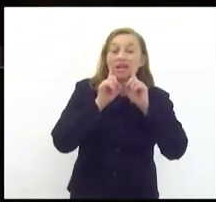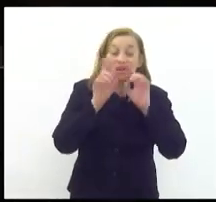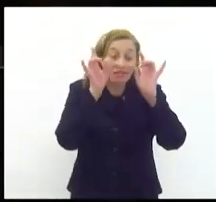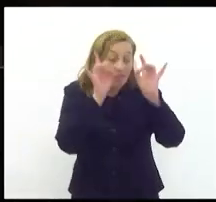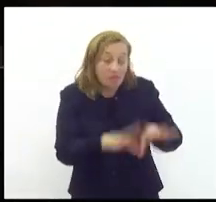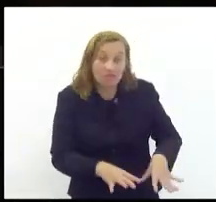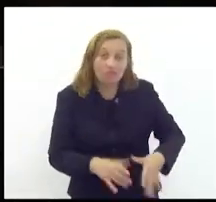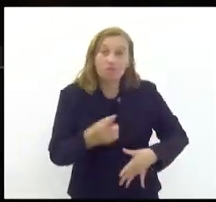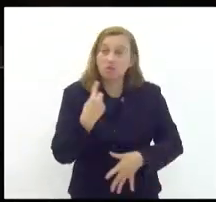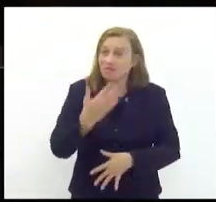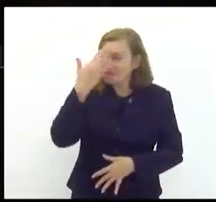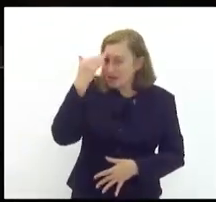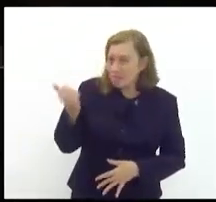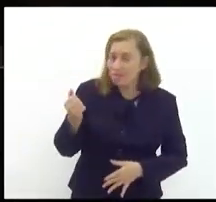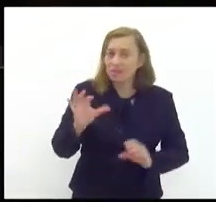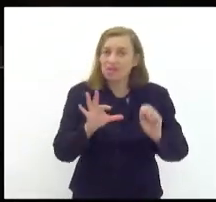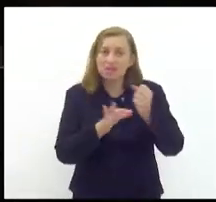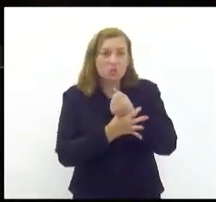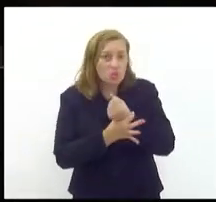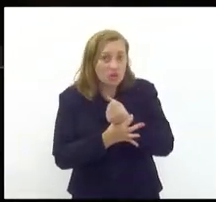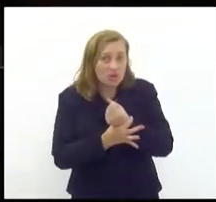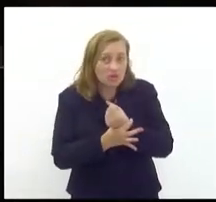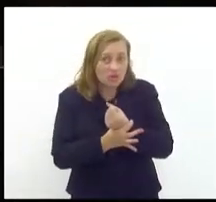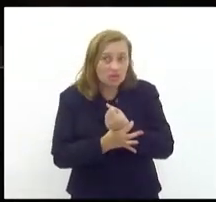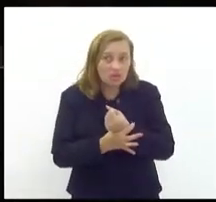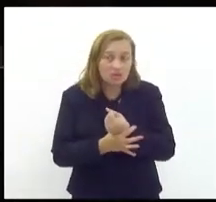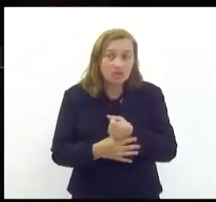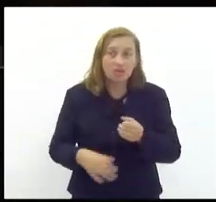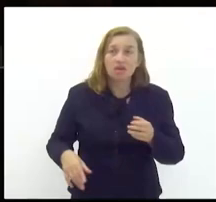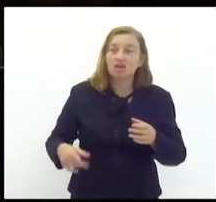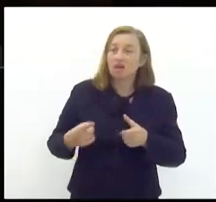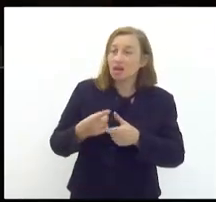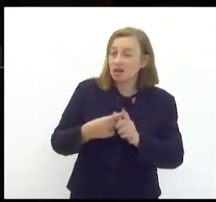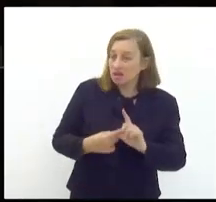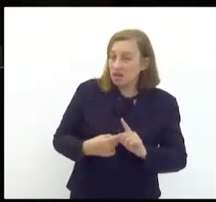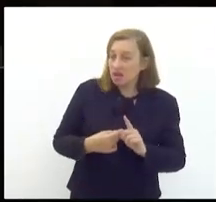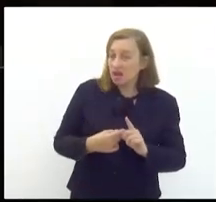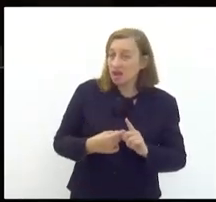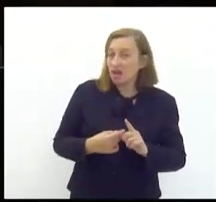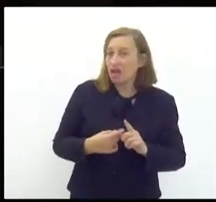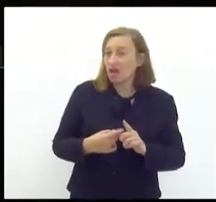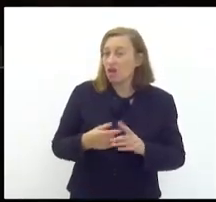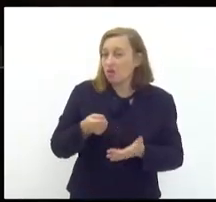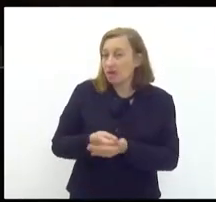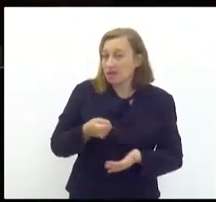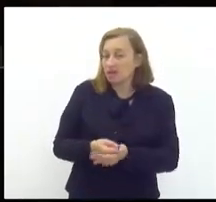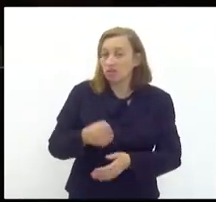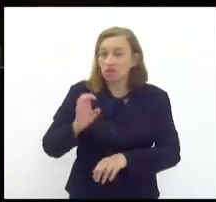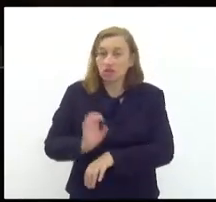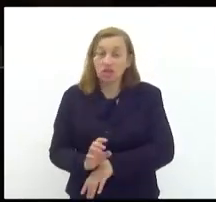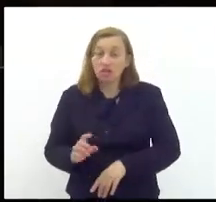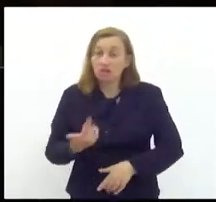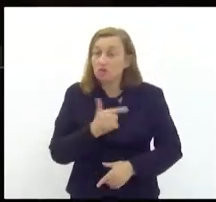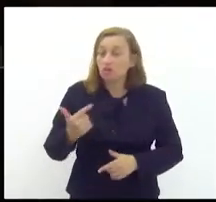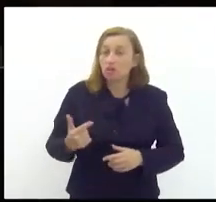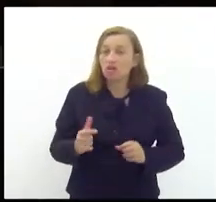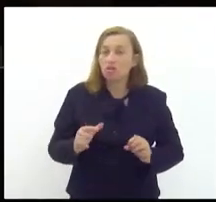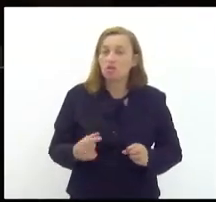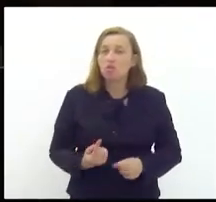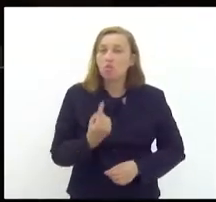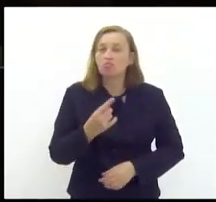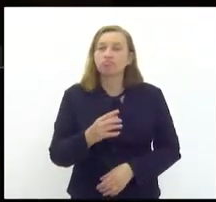sabemos que a segurança é um dever do Estado mas obrigação de Todos Nós não temos uma política de